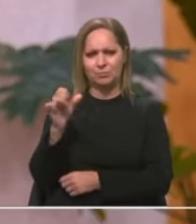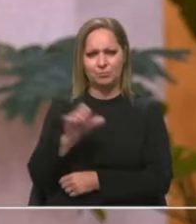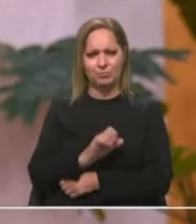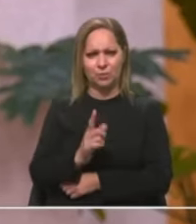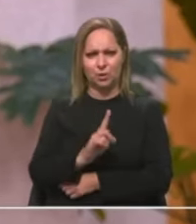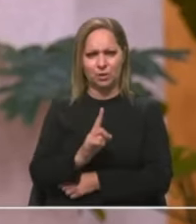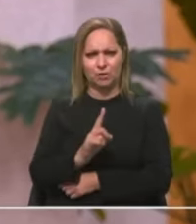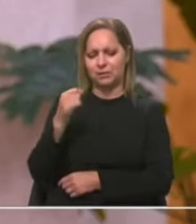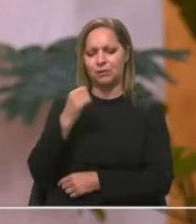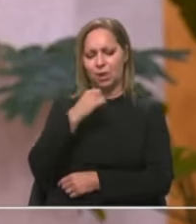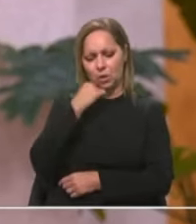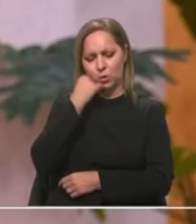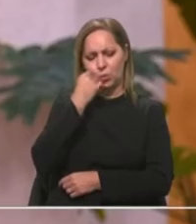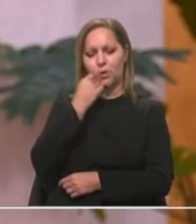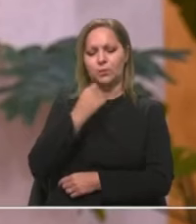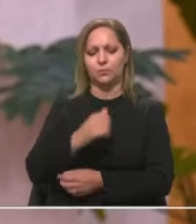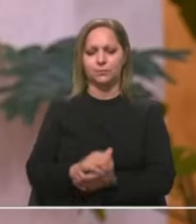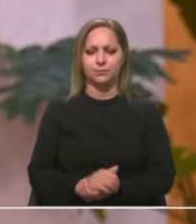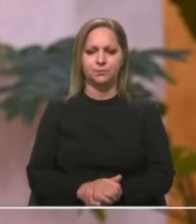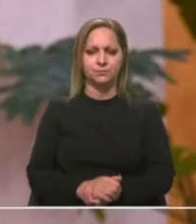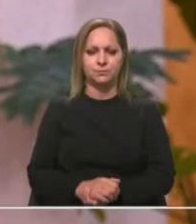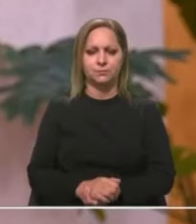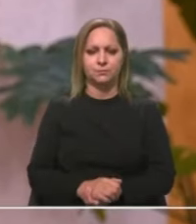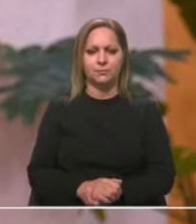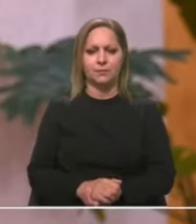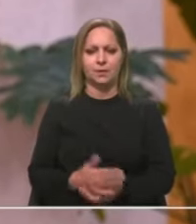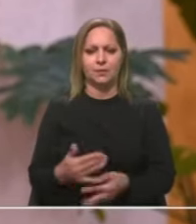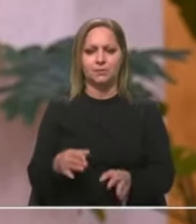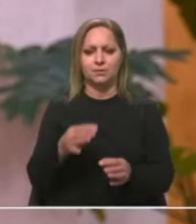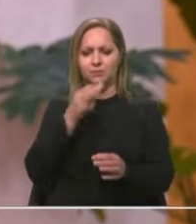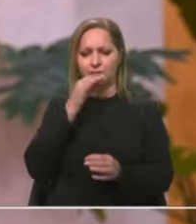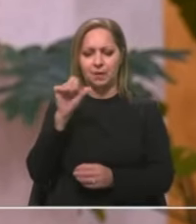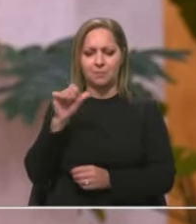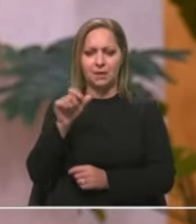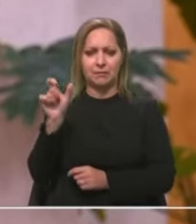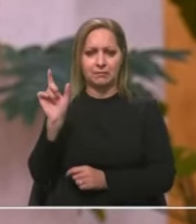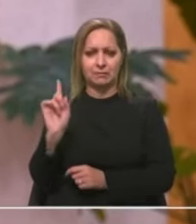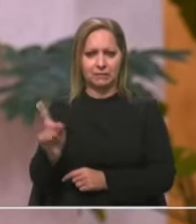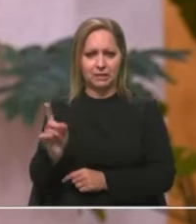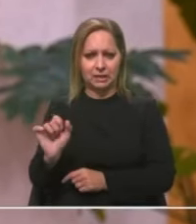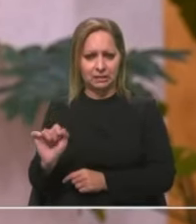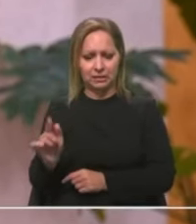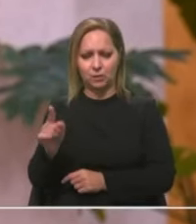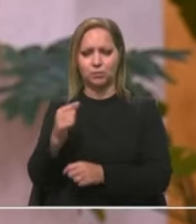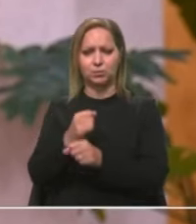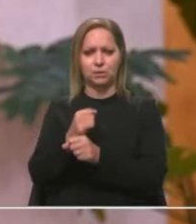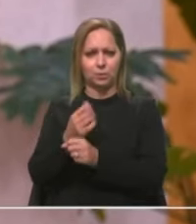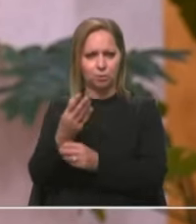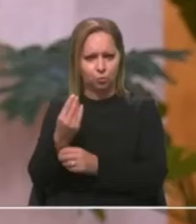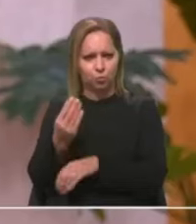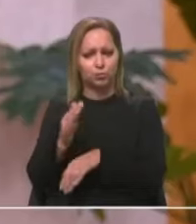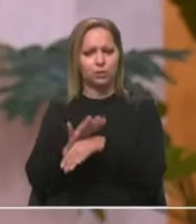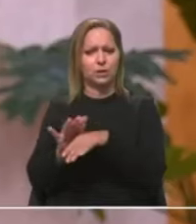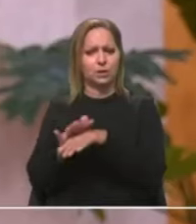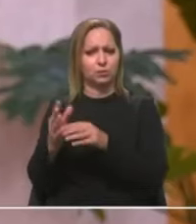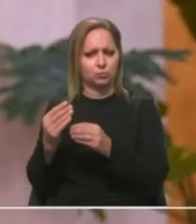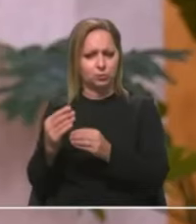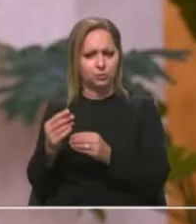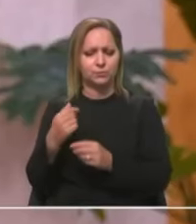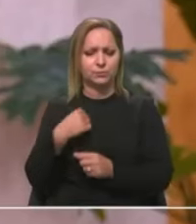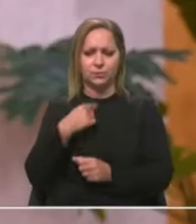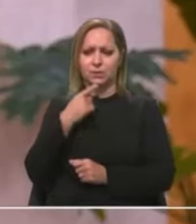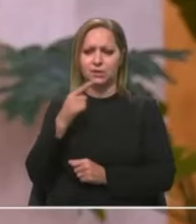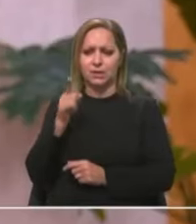chamar-me bosta. Mas realmente não posso dizer mal dela tampouco, muito trabalhadeira, muito carinhosa. Já digo,